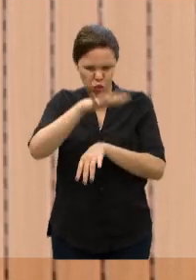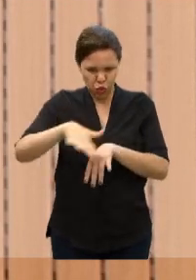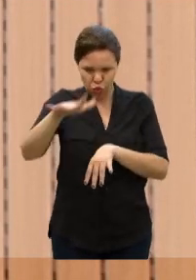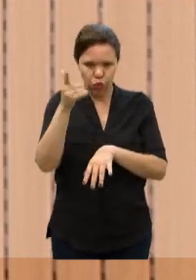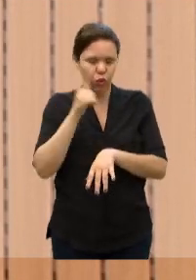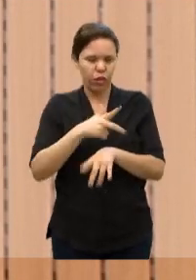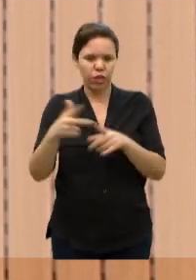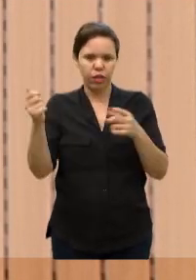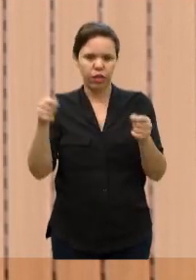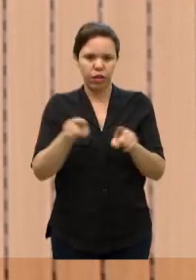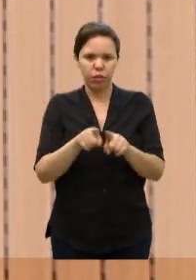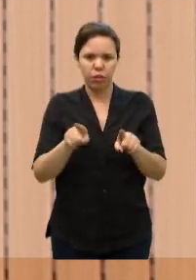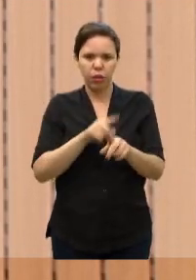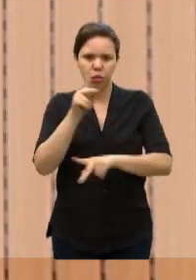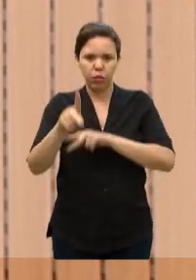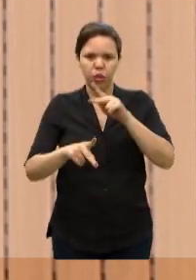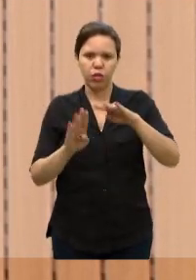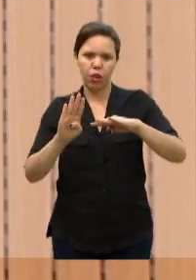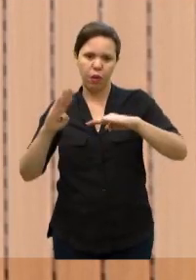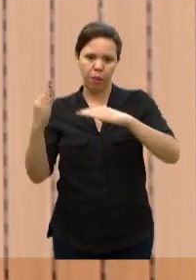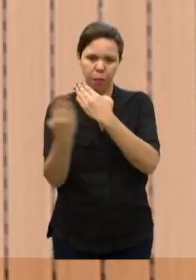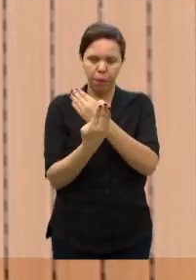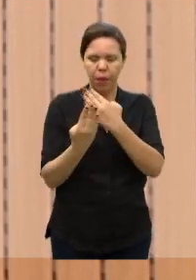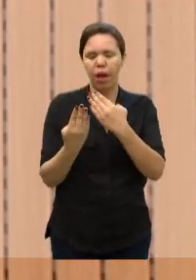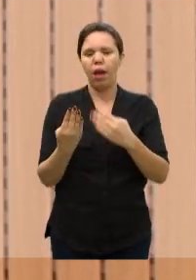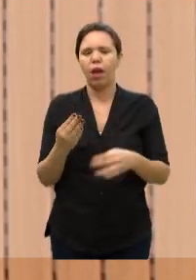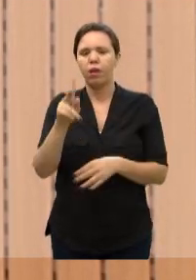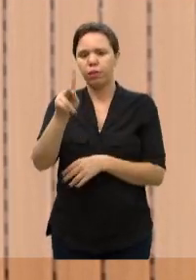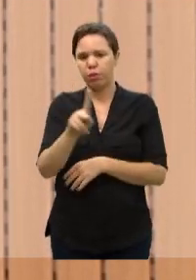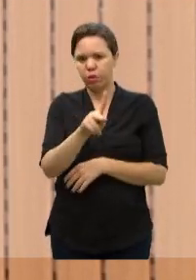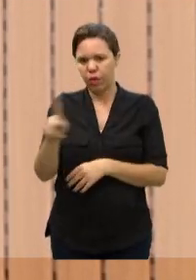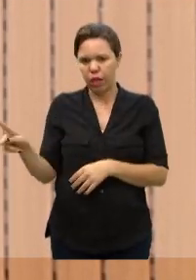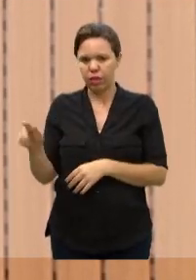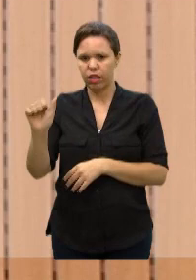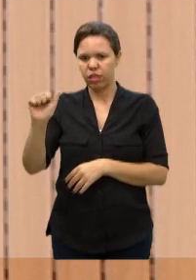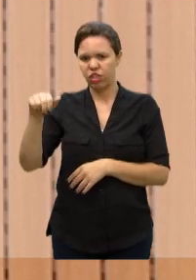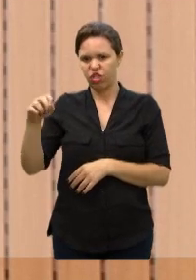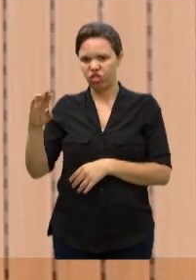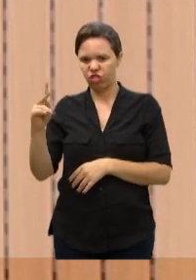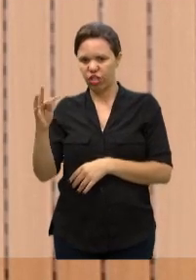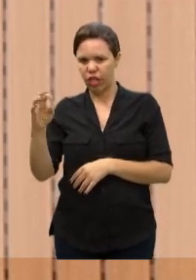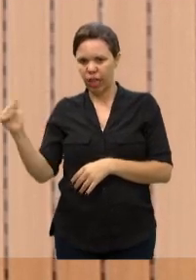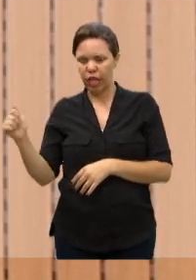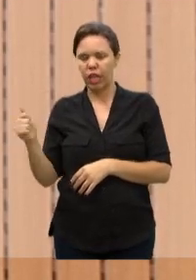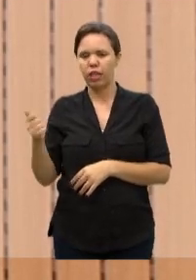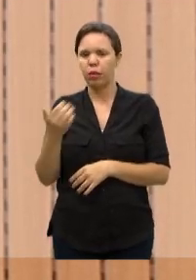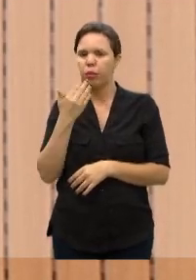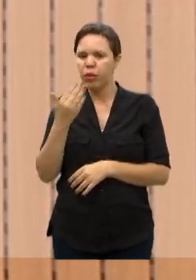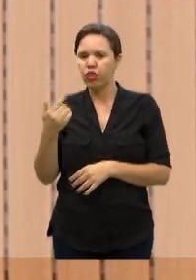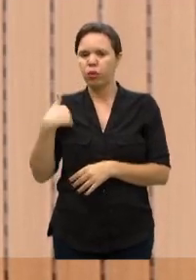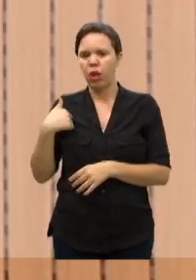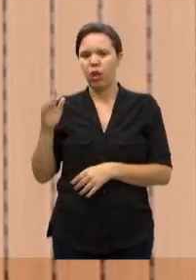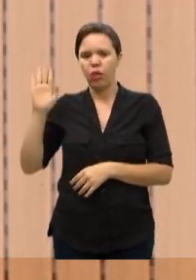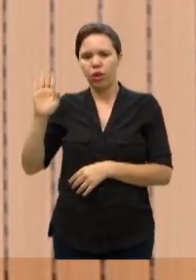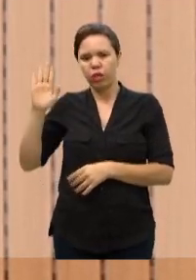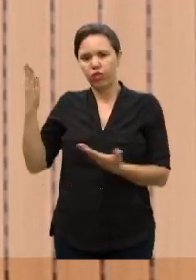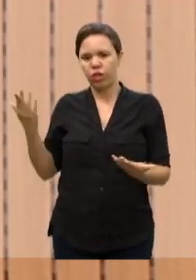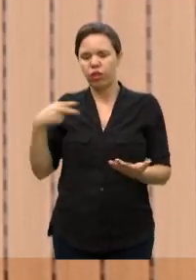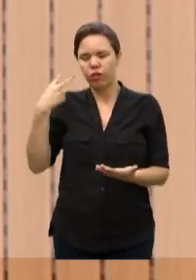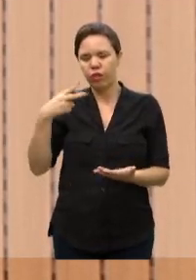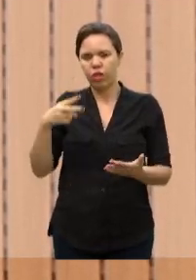o pessoal da Vila Padre Anchieta pediu que eu fosse candidato a vereador. Então eu fui candidato a